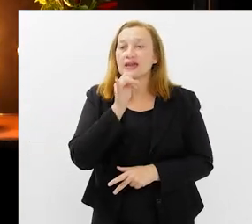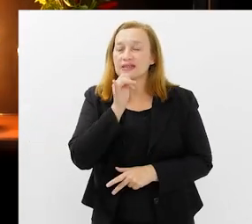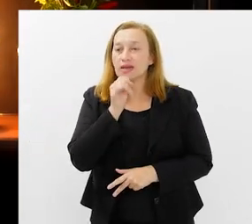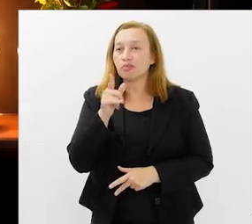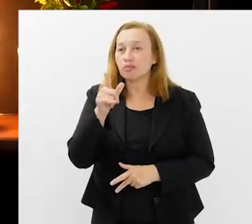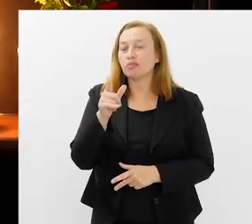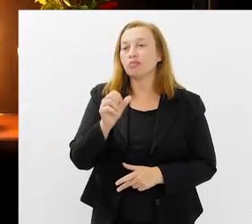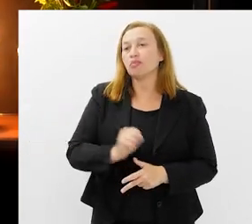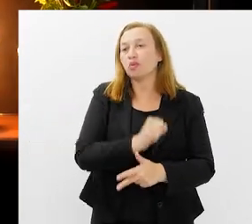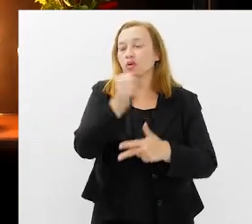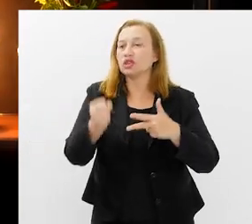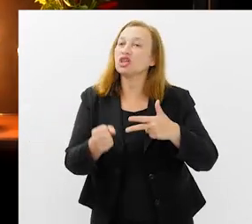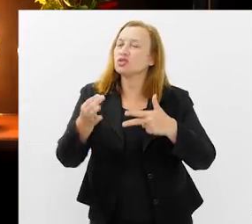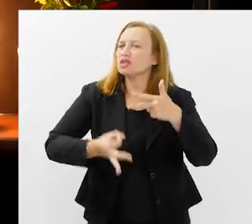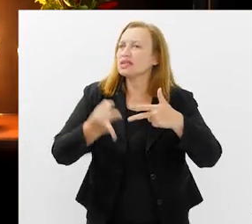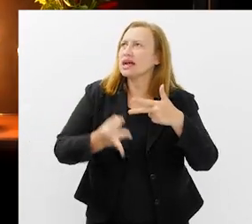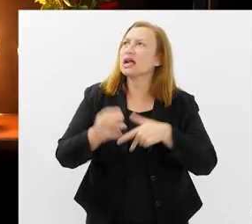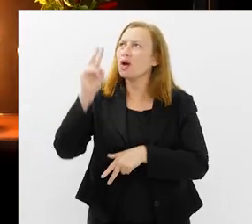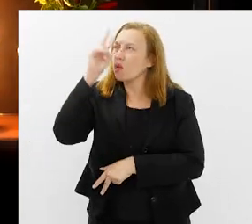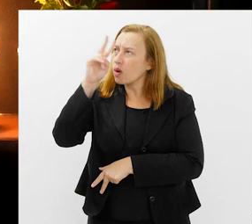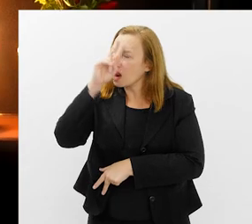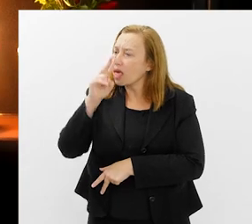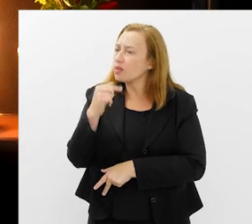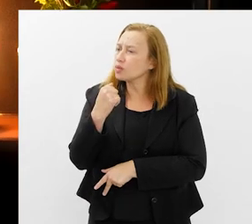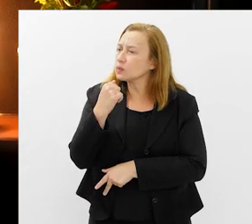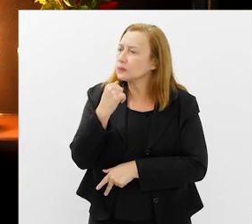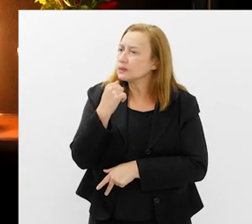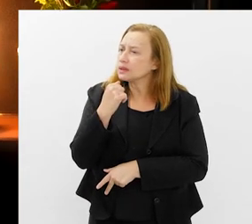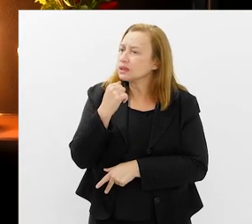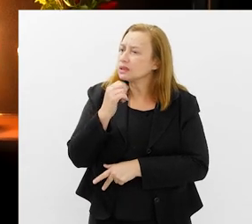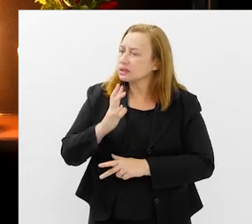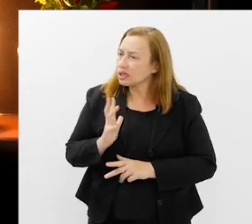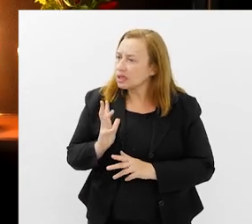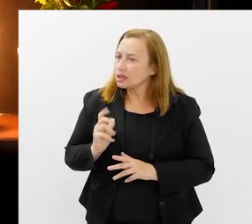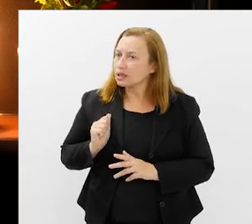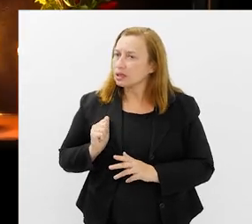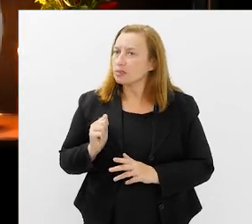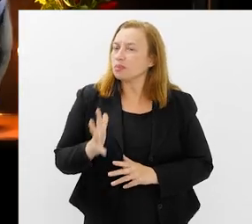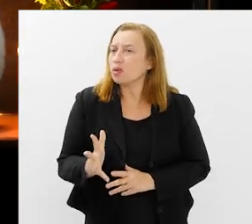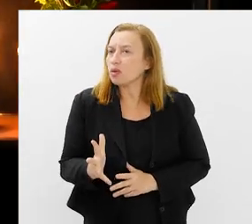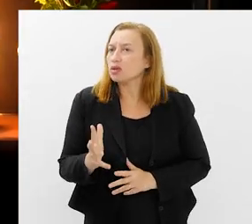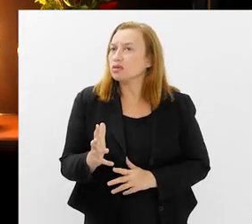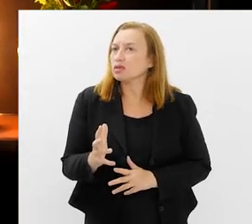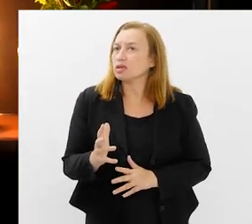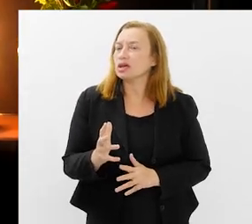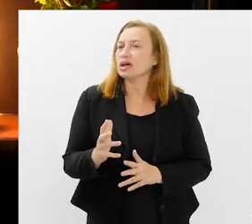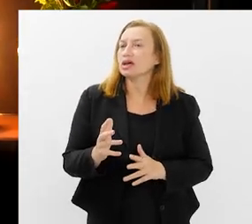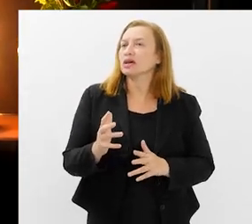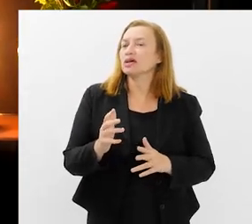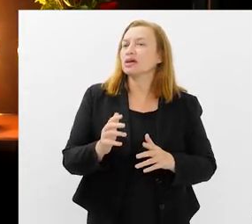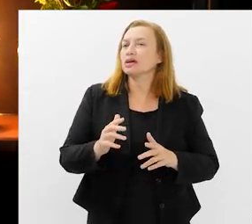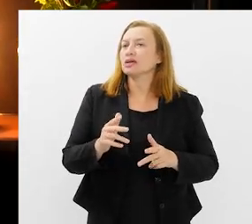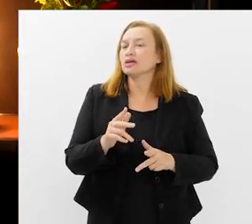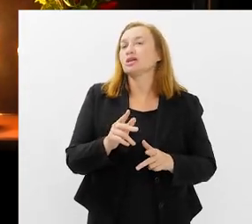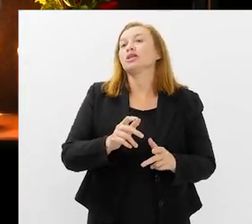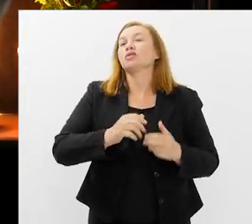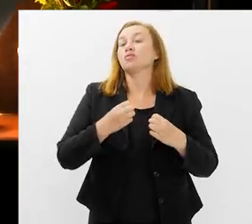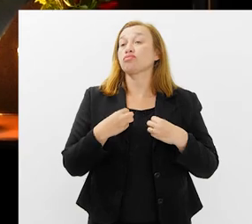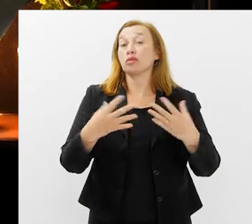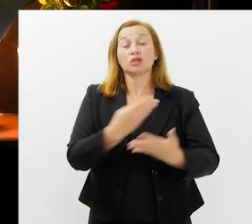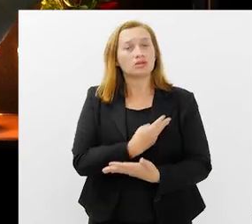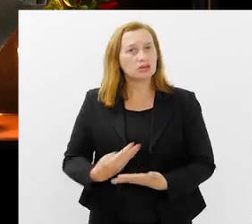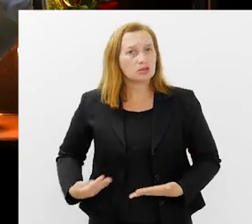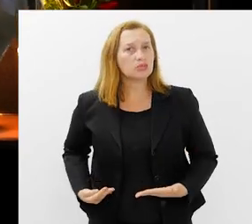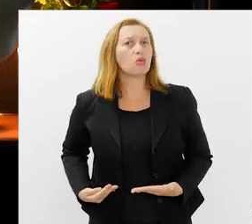por exemplo, você falando da participação, eu lembro que ele tem sido pródigo no exercício da participação popular com as